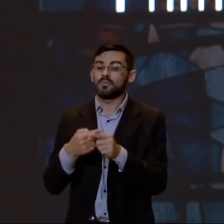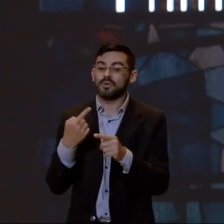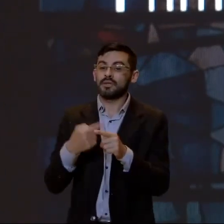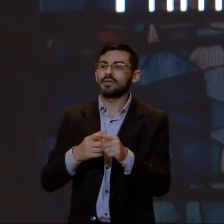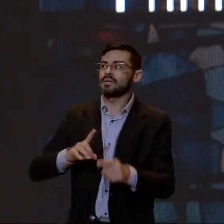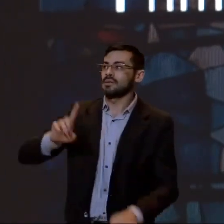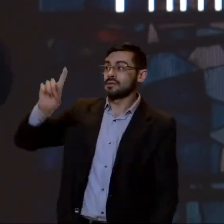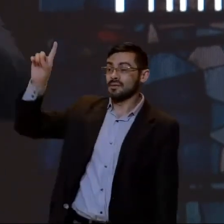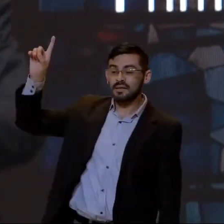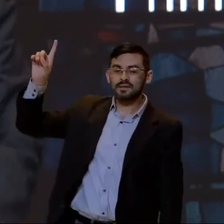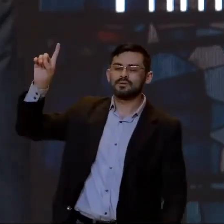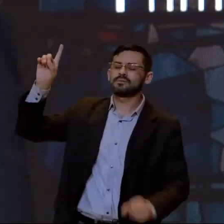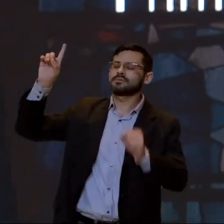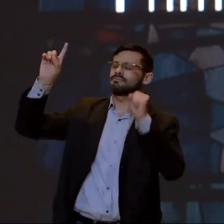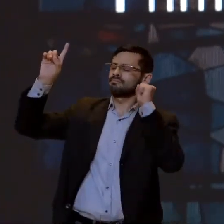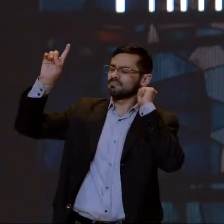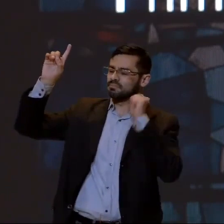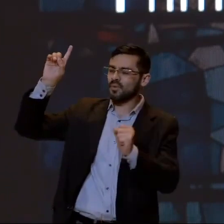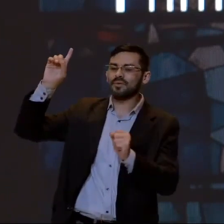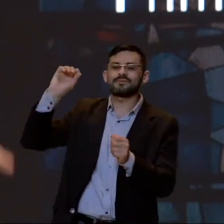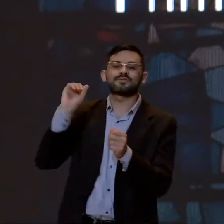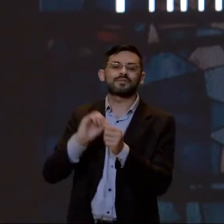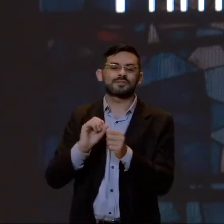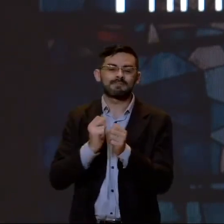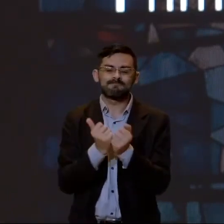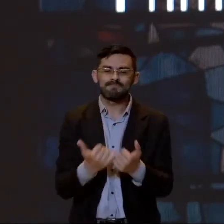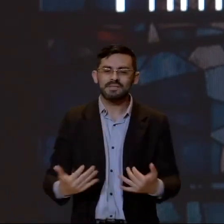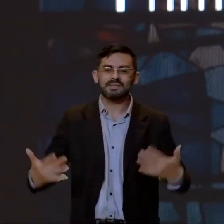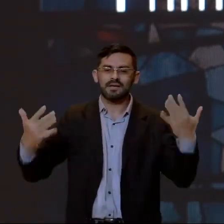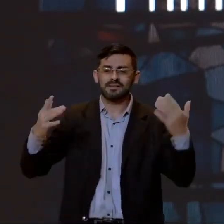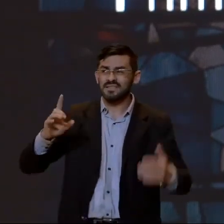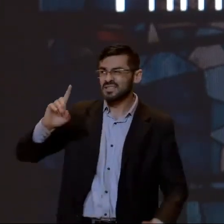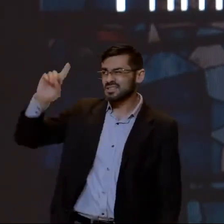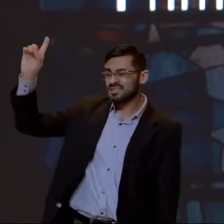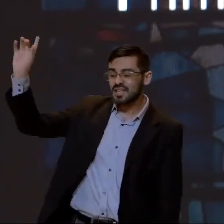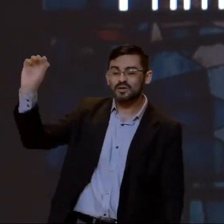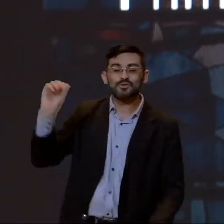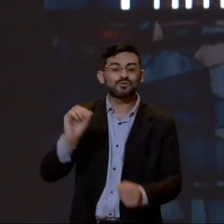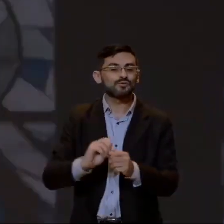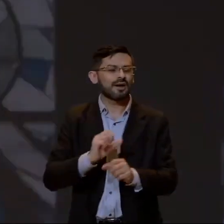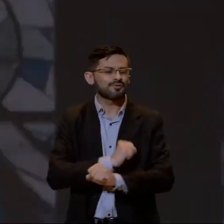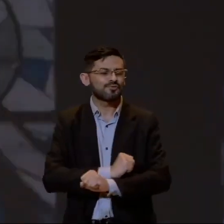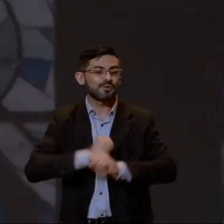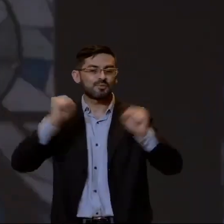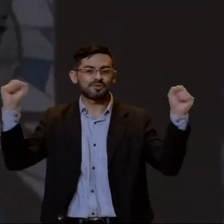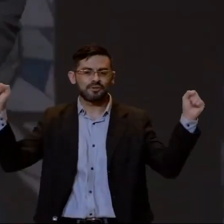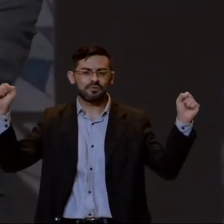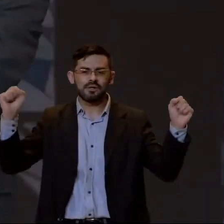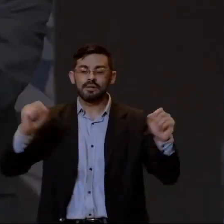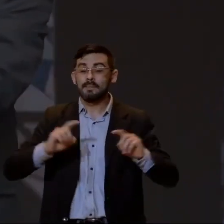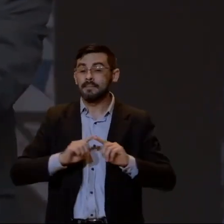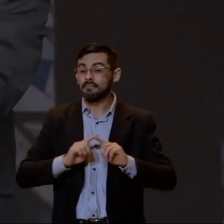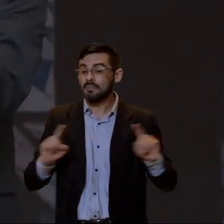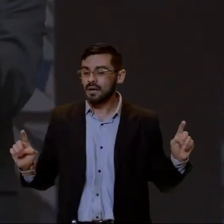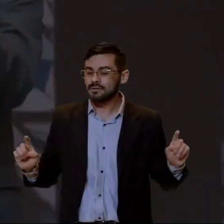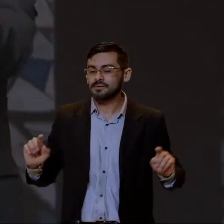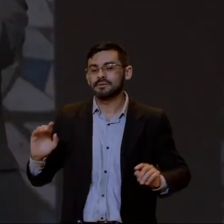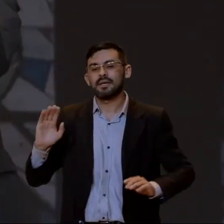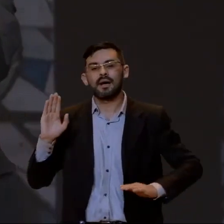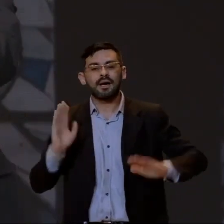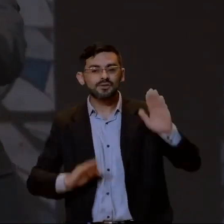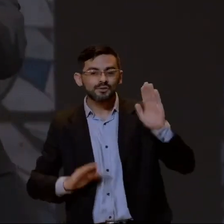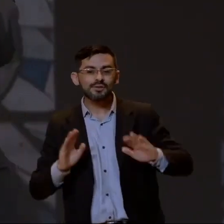é capaz de realizar milagres. Ele é o Deus dos impossíveis, mas tantas vezes